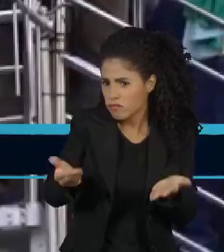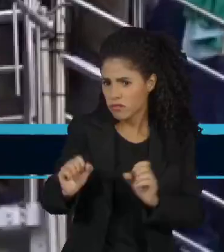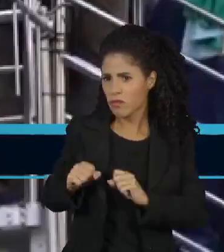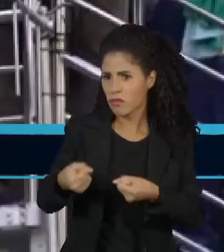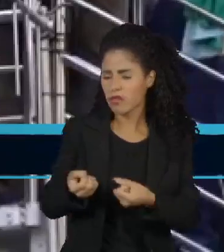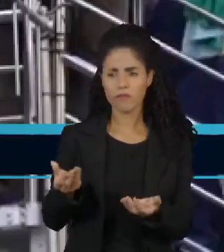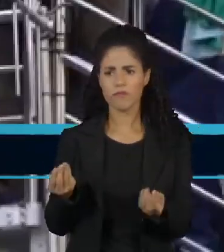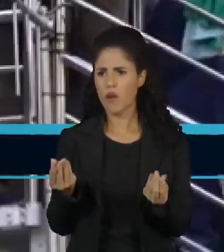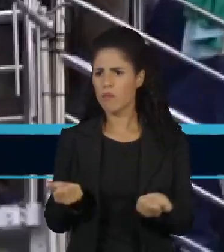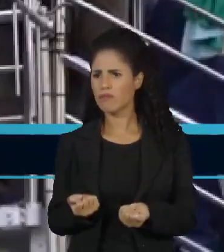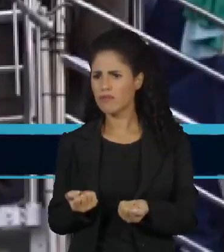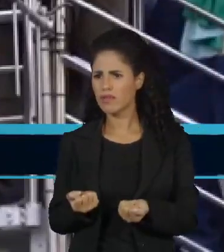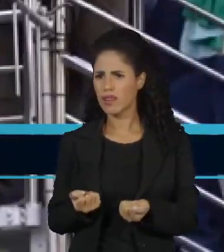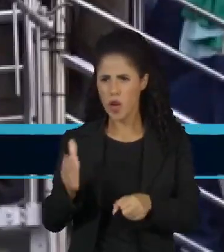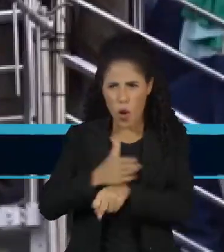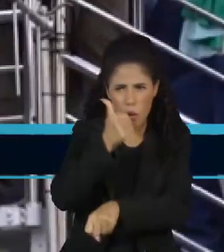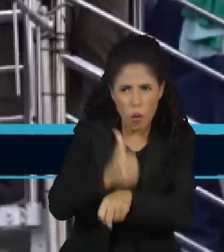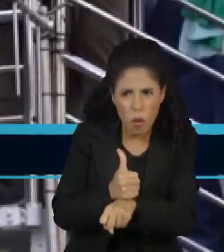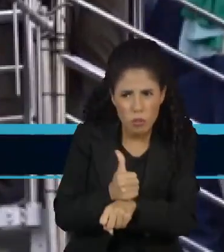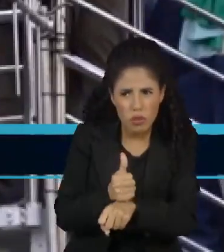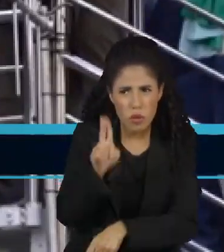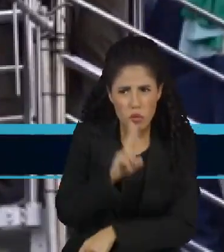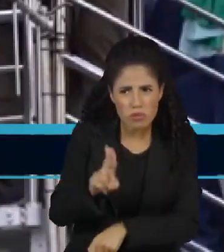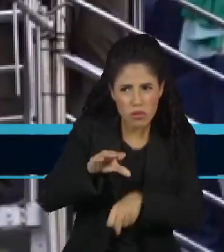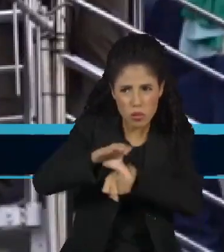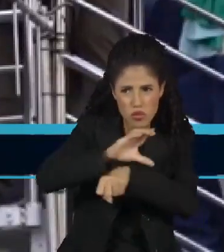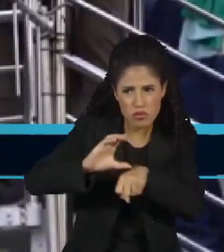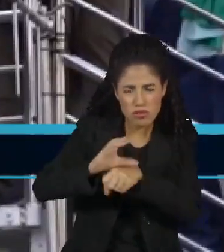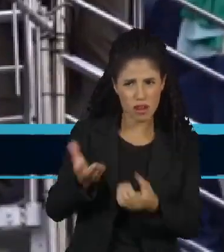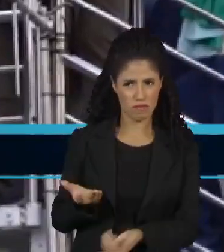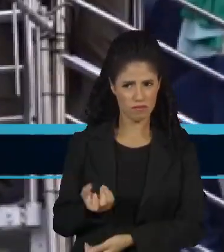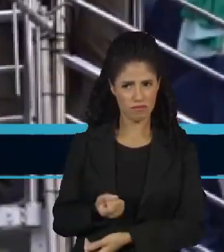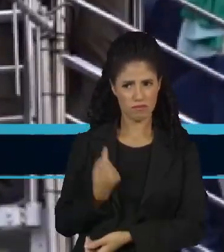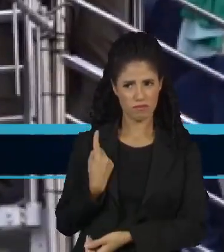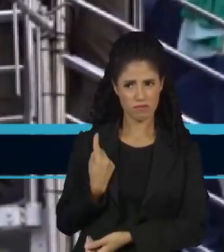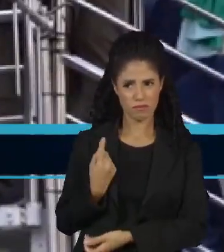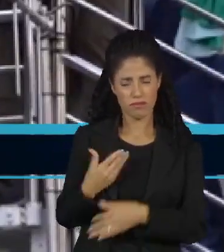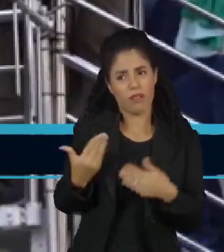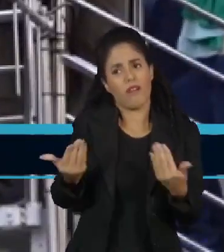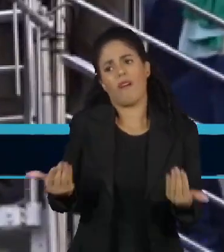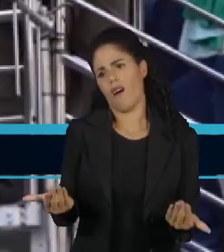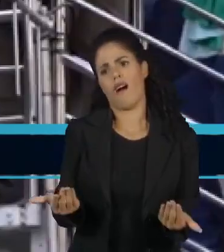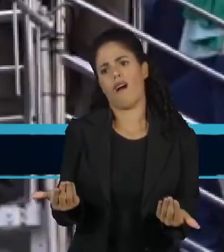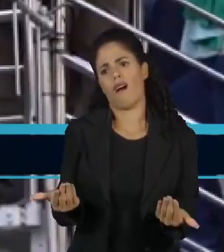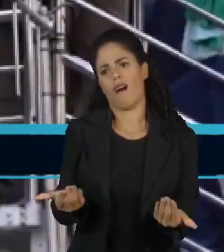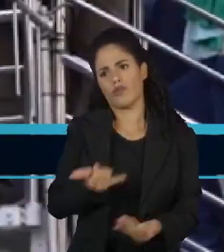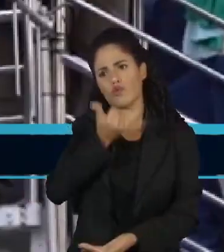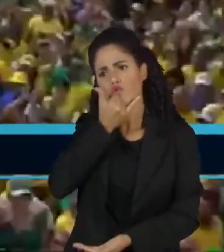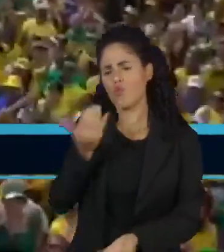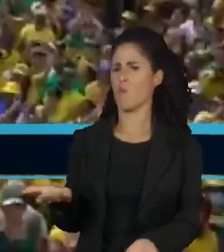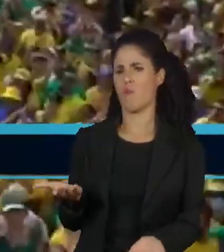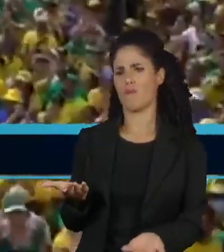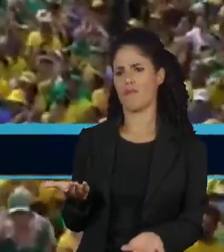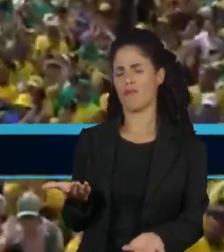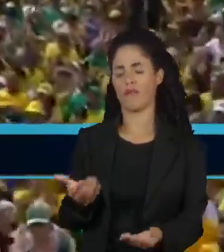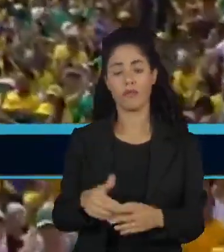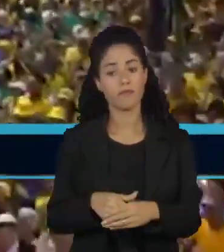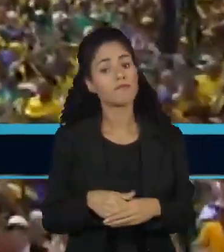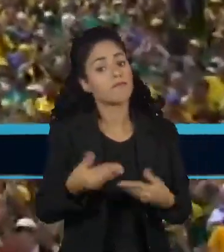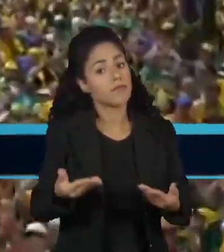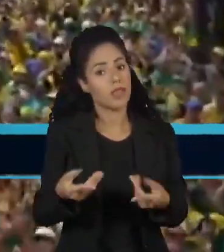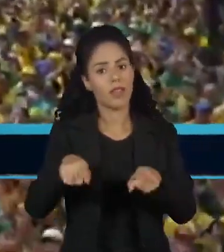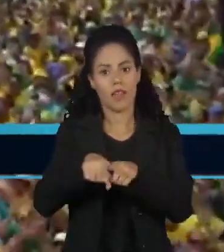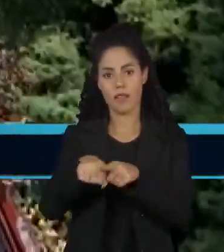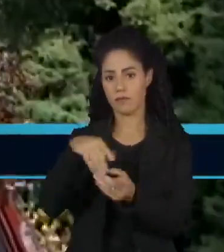defesa. Golpe usando a Constituição? Tenham a santa paciência. Segundo a Secretaria